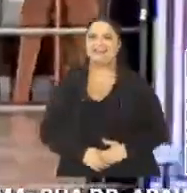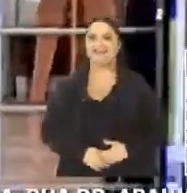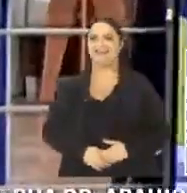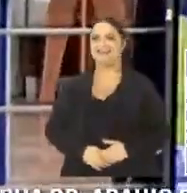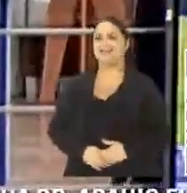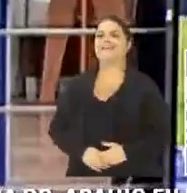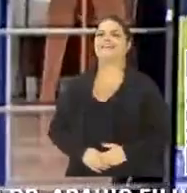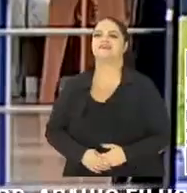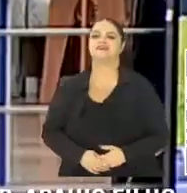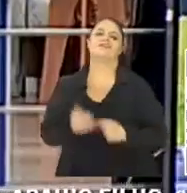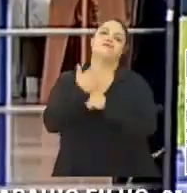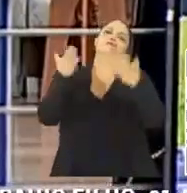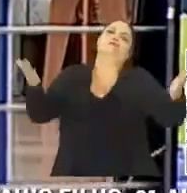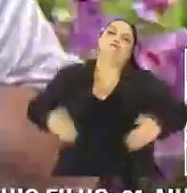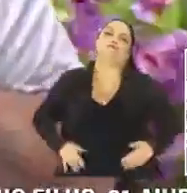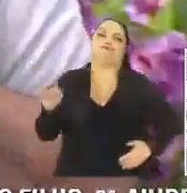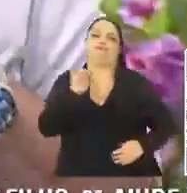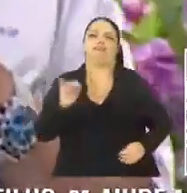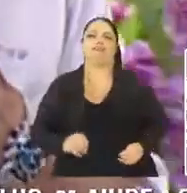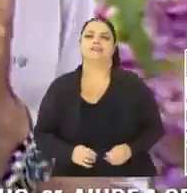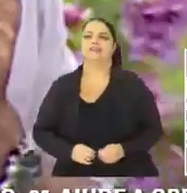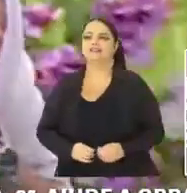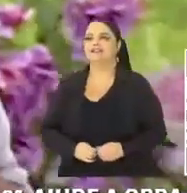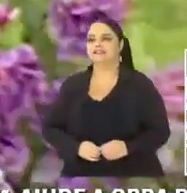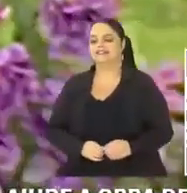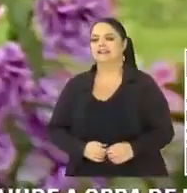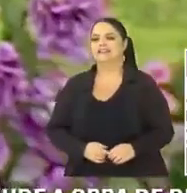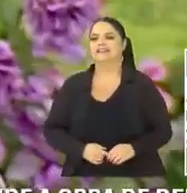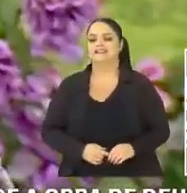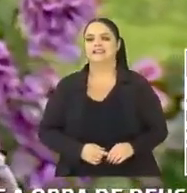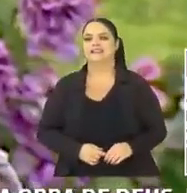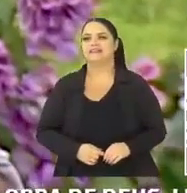Ismael, me ajuda aí, irmão. Me ajuda aí,